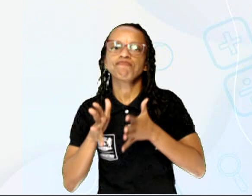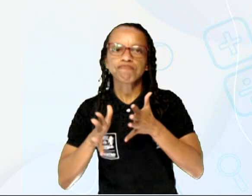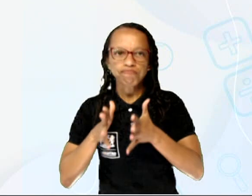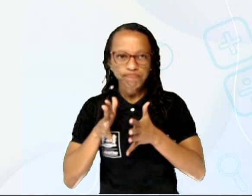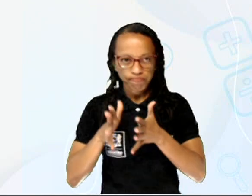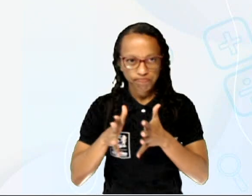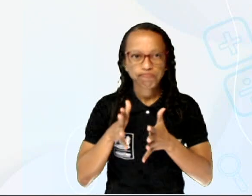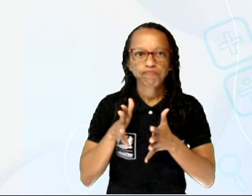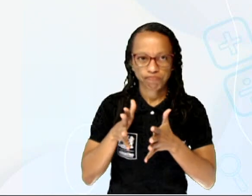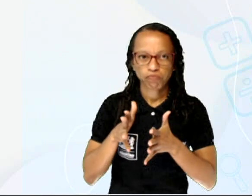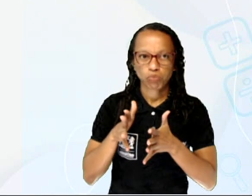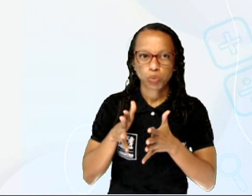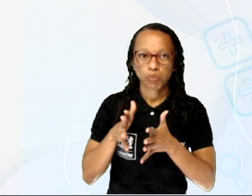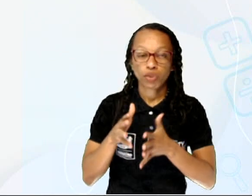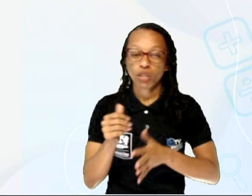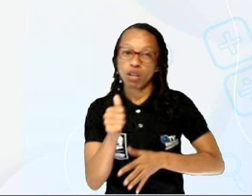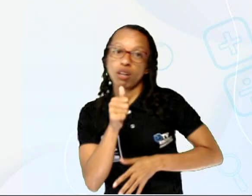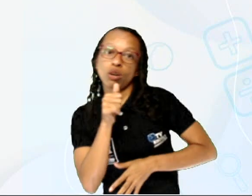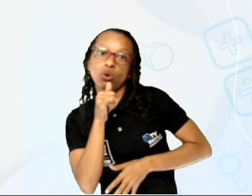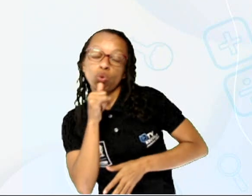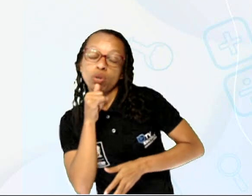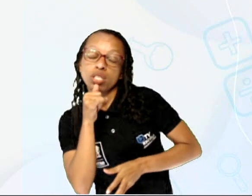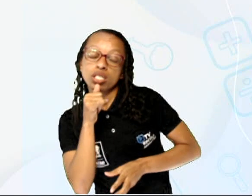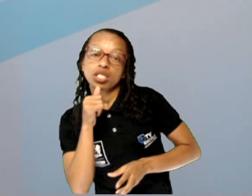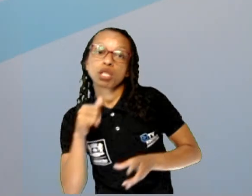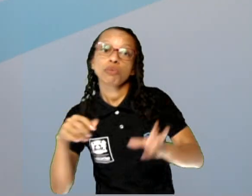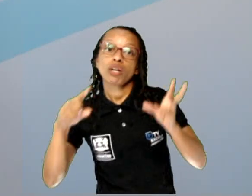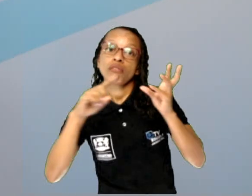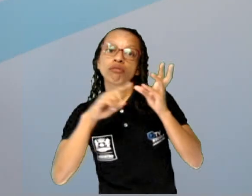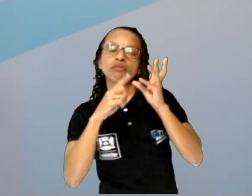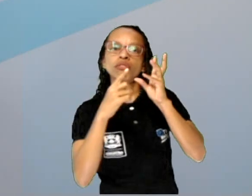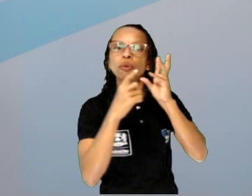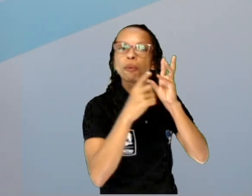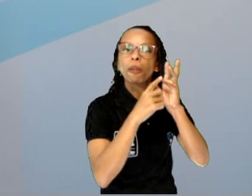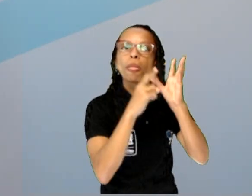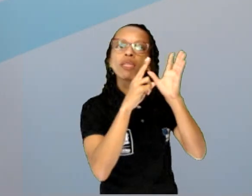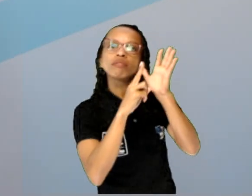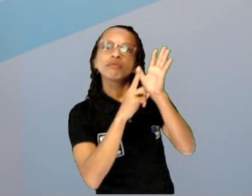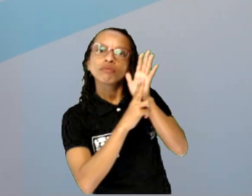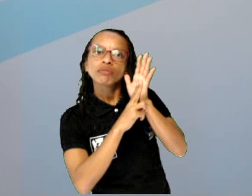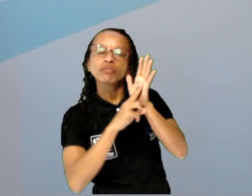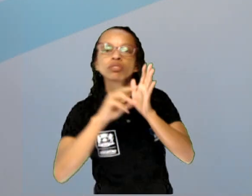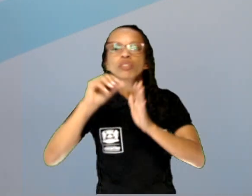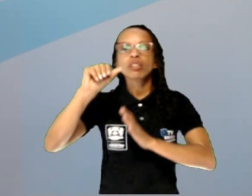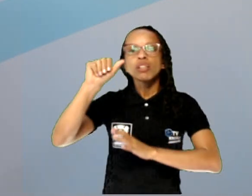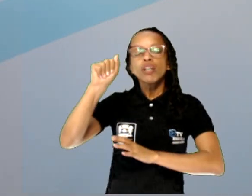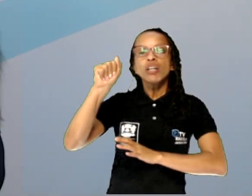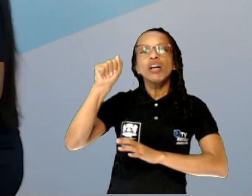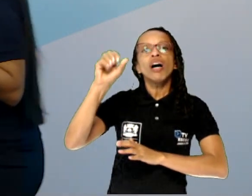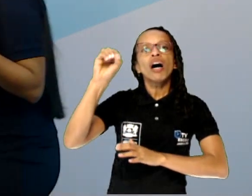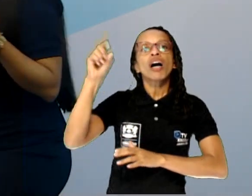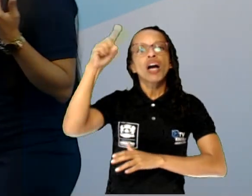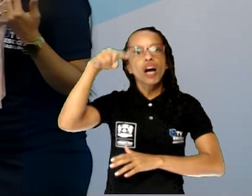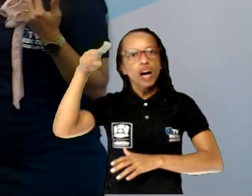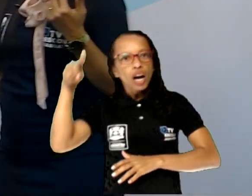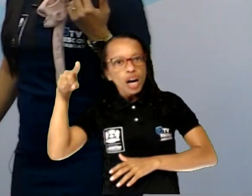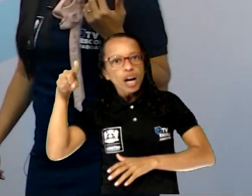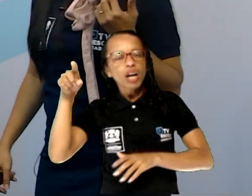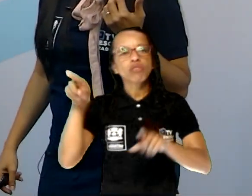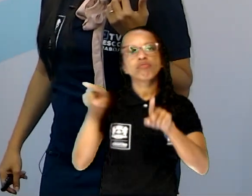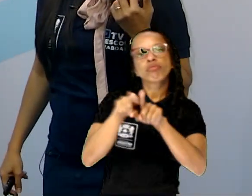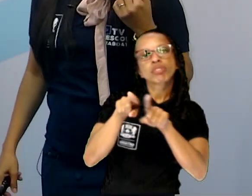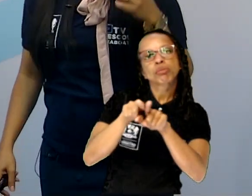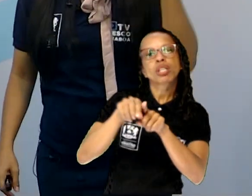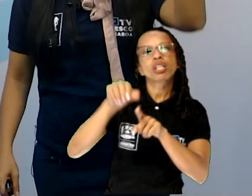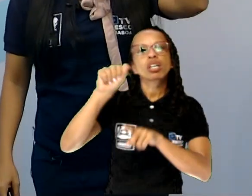e isoladamente na vogal A, que sai Mas no passado podia aparecer também